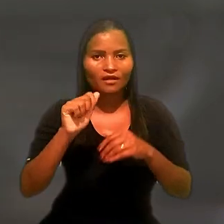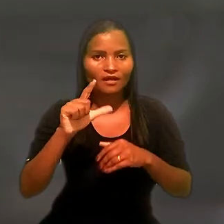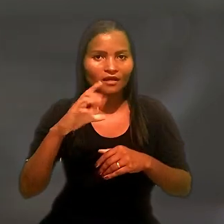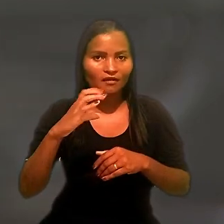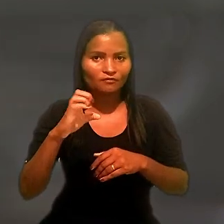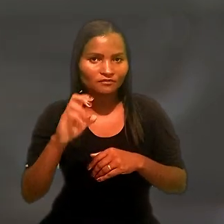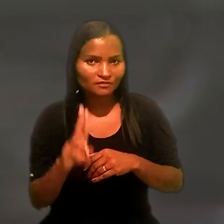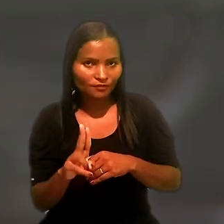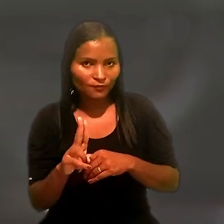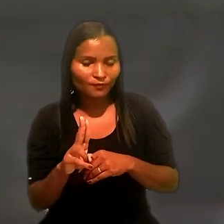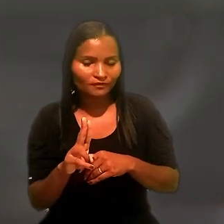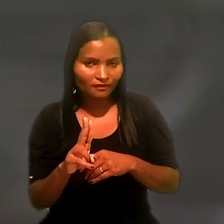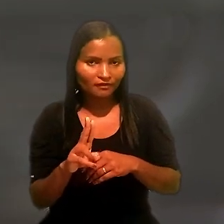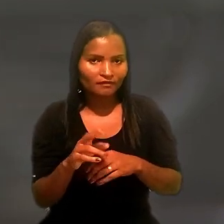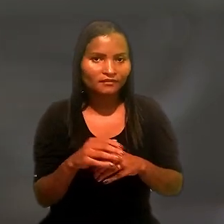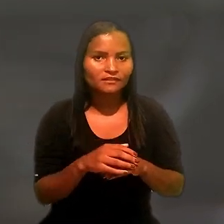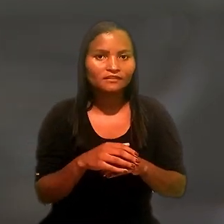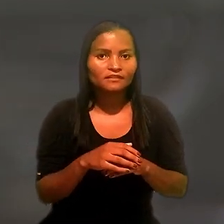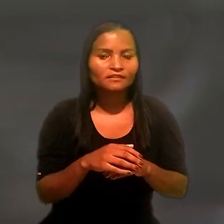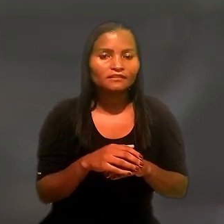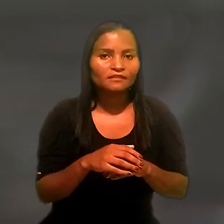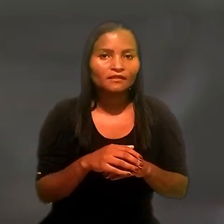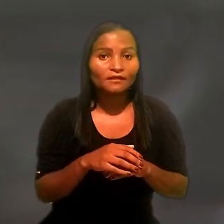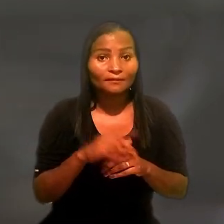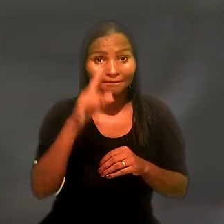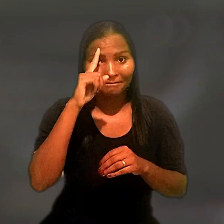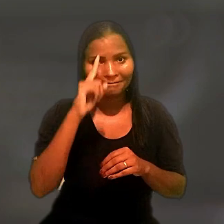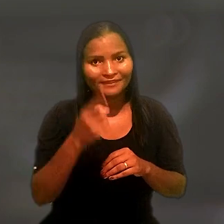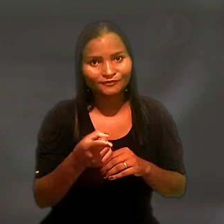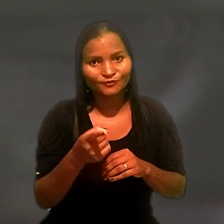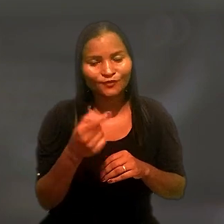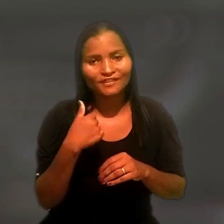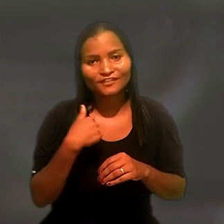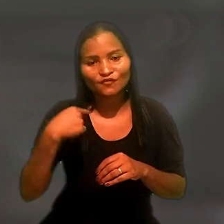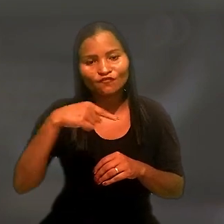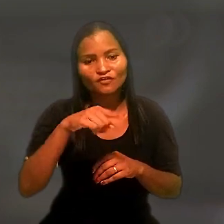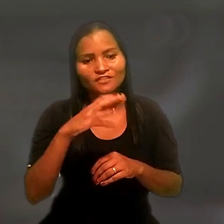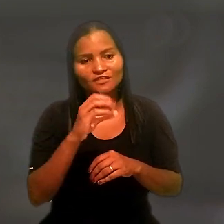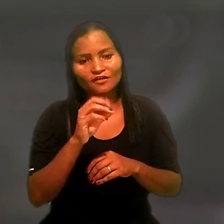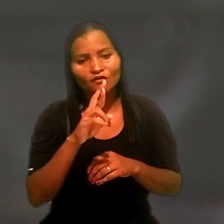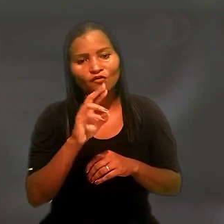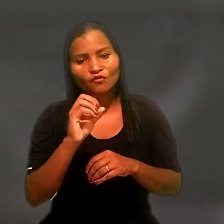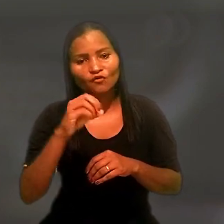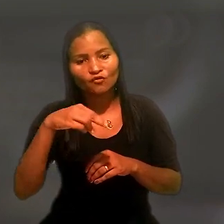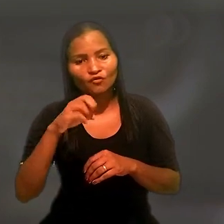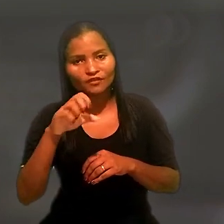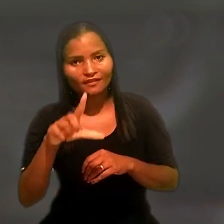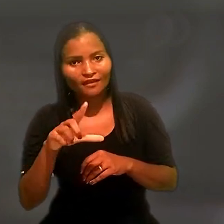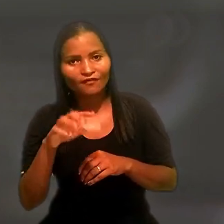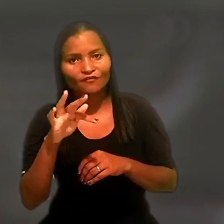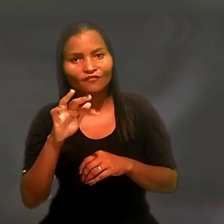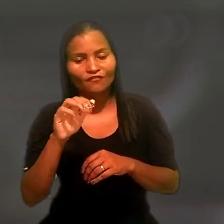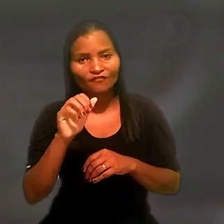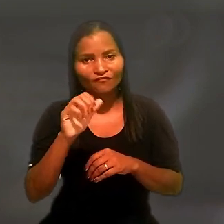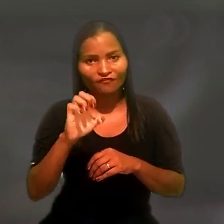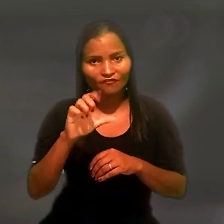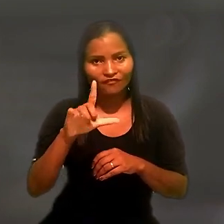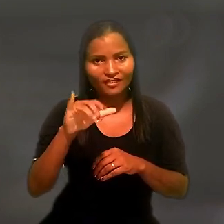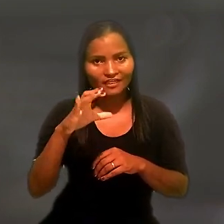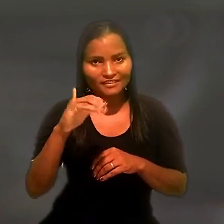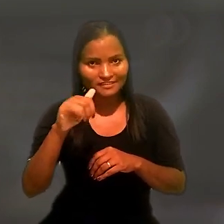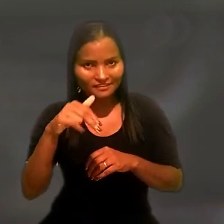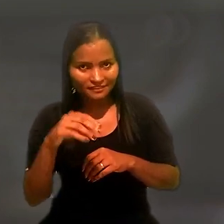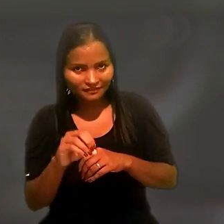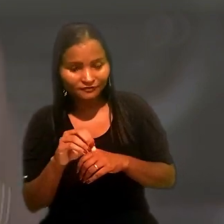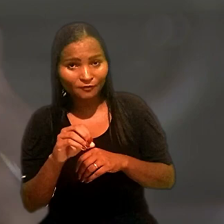desembargador, Alfio Amauri dos Santos, ele me determinou que eu fosse a Coronel Fabriciano para instalar